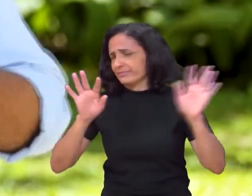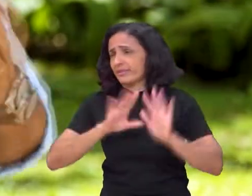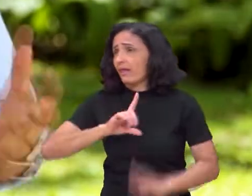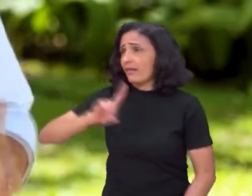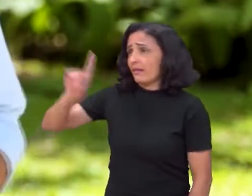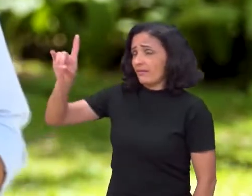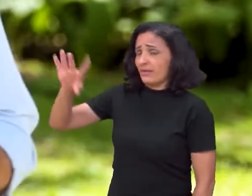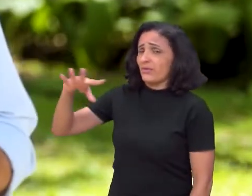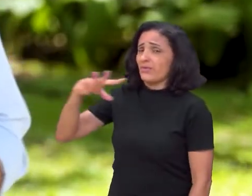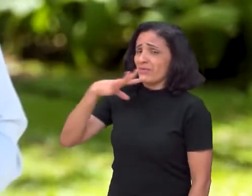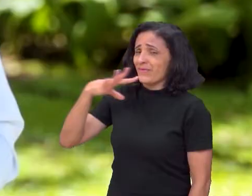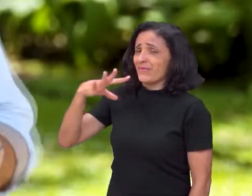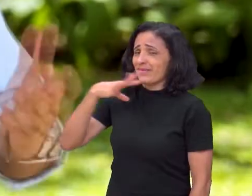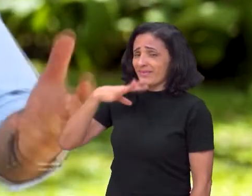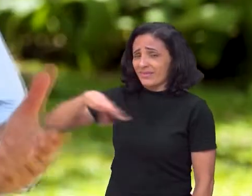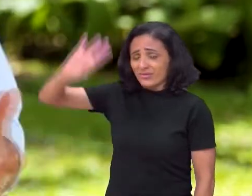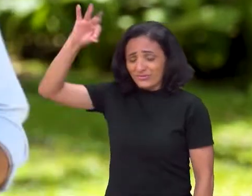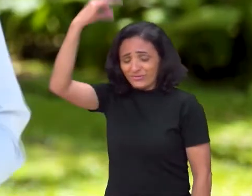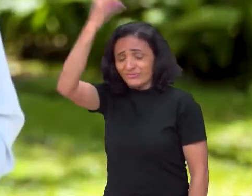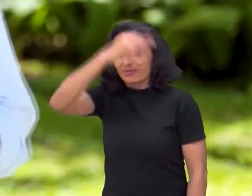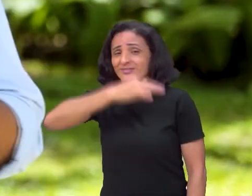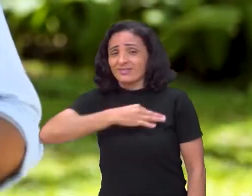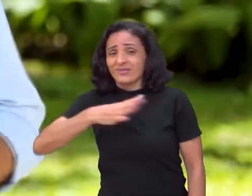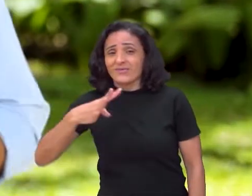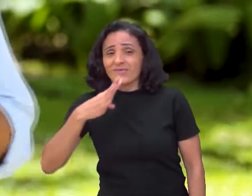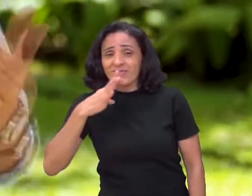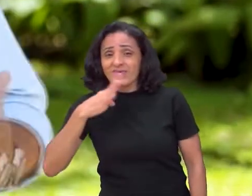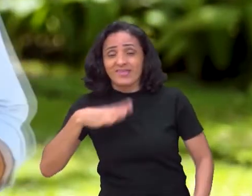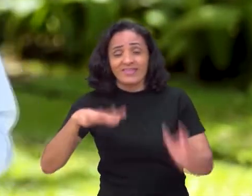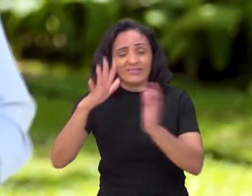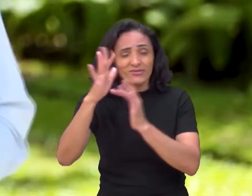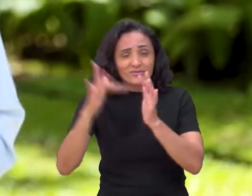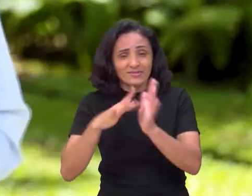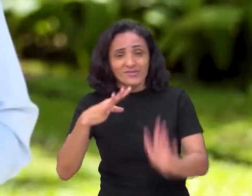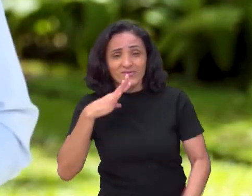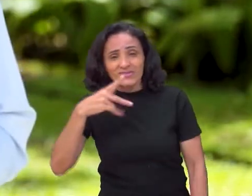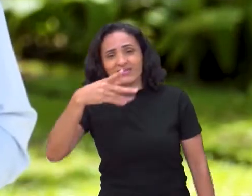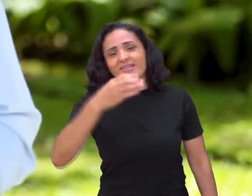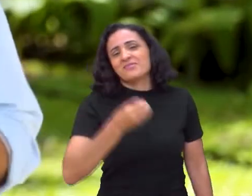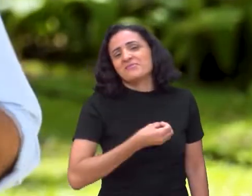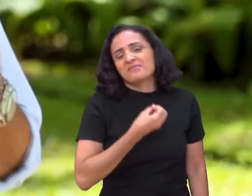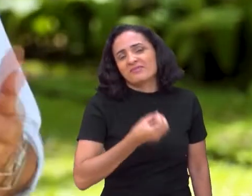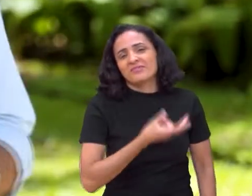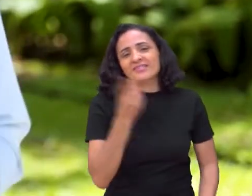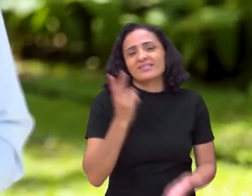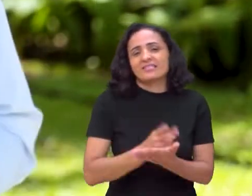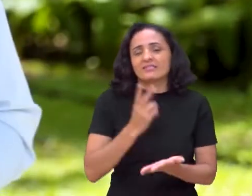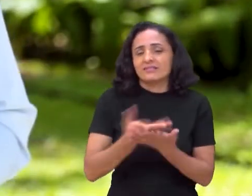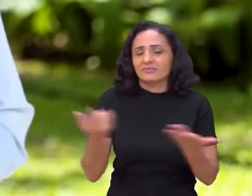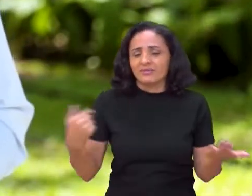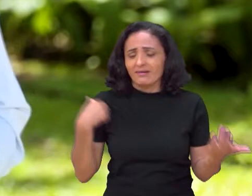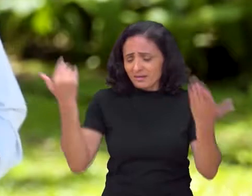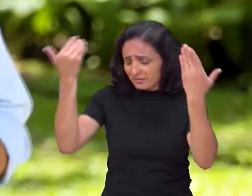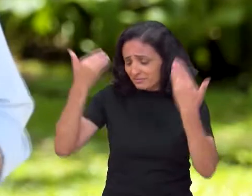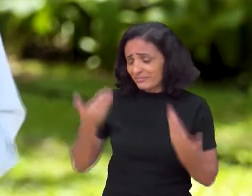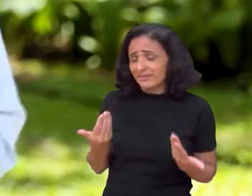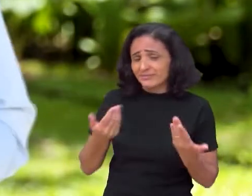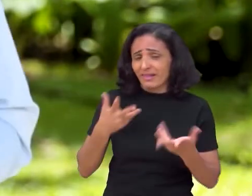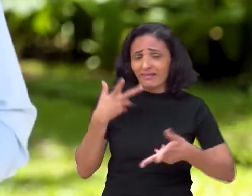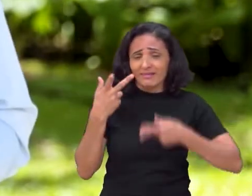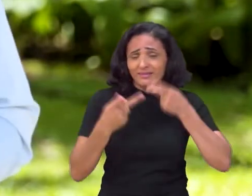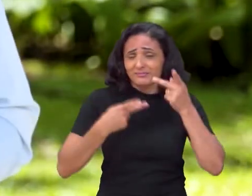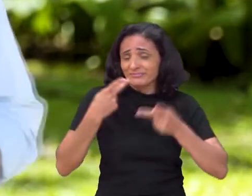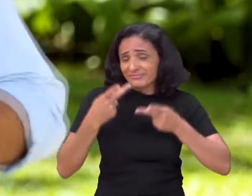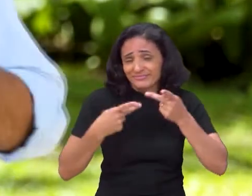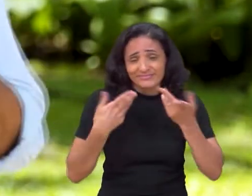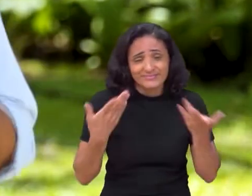e dizemos muitas vezes, não é? Tantas vezes as pessoas, nós ouvimos pessoas dizendo, que às vezes até nós mesmos falamos,